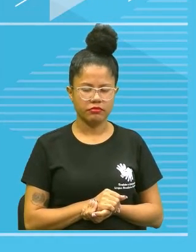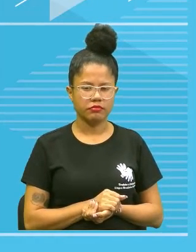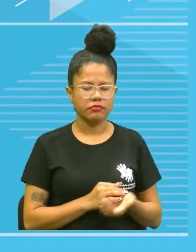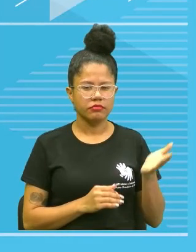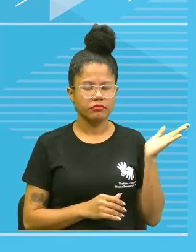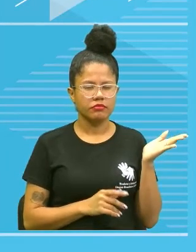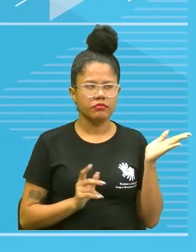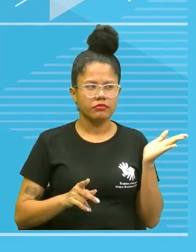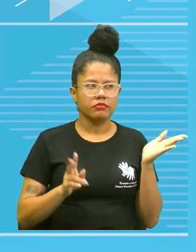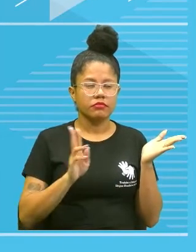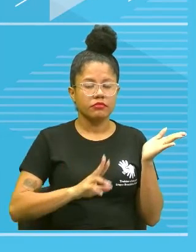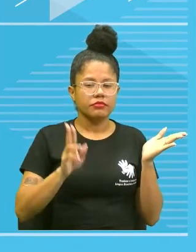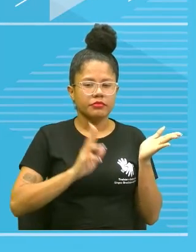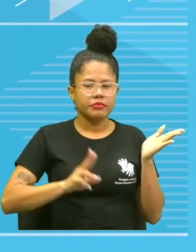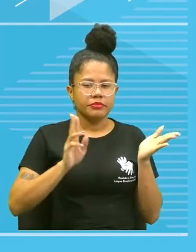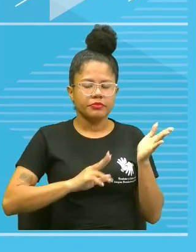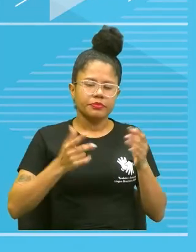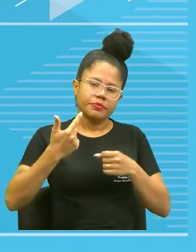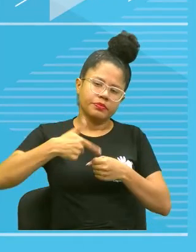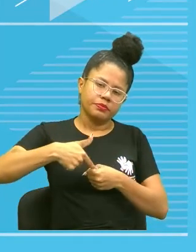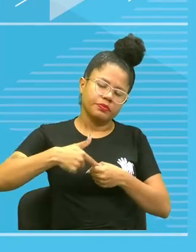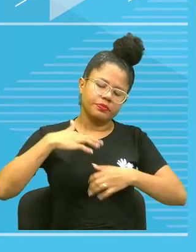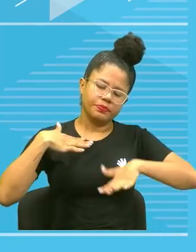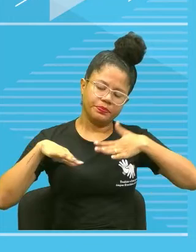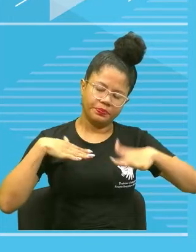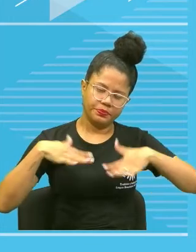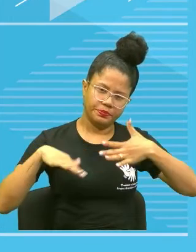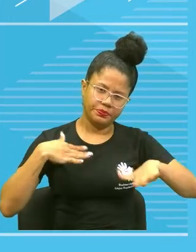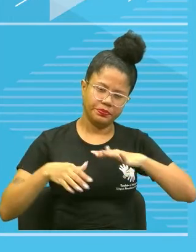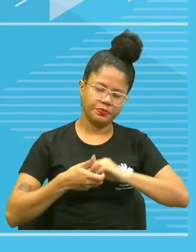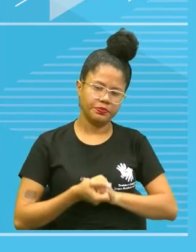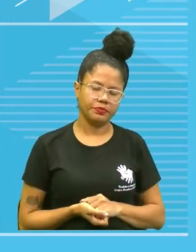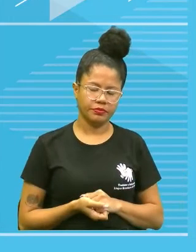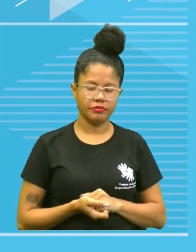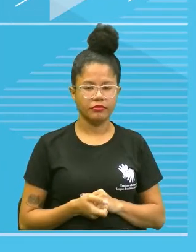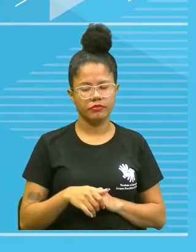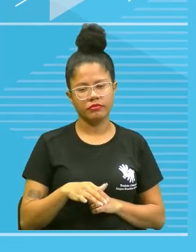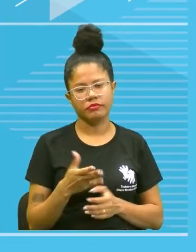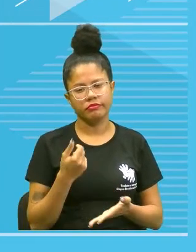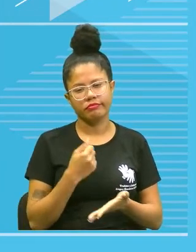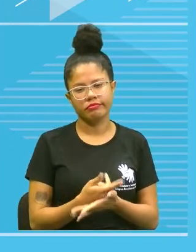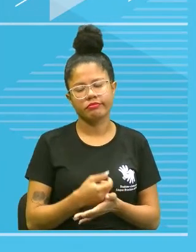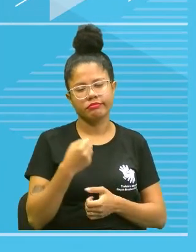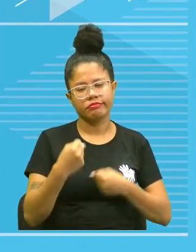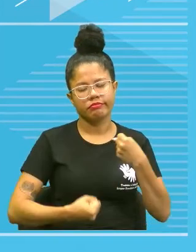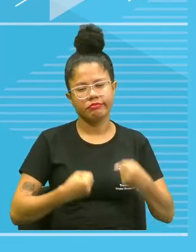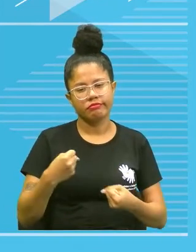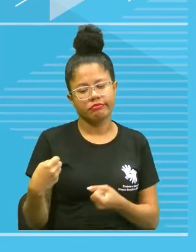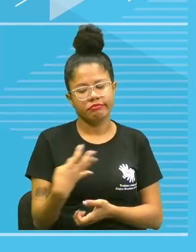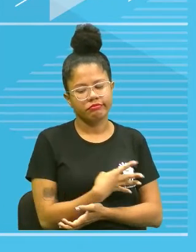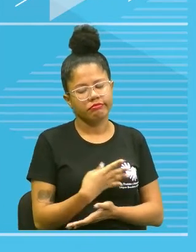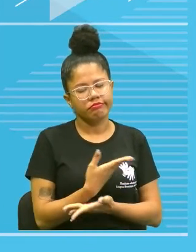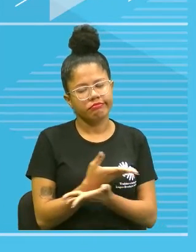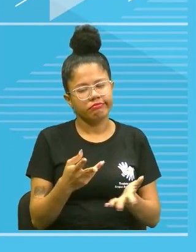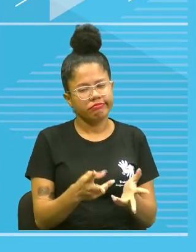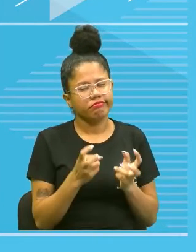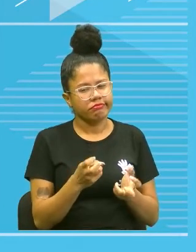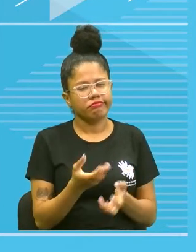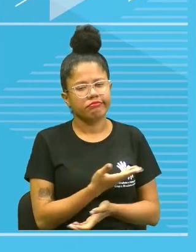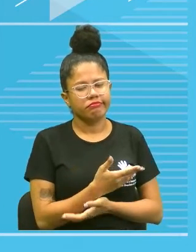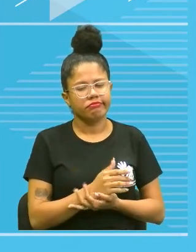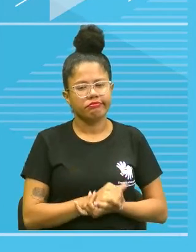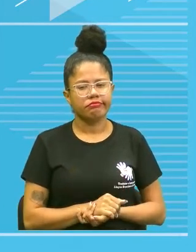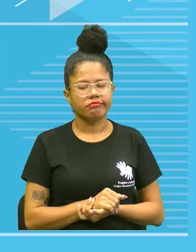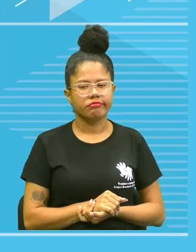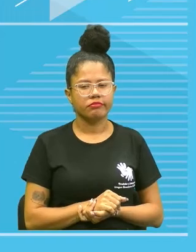a combustão da gasolina em movimento. Quando você compra um carro novo, você percebe que ele vai